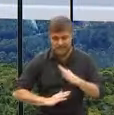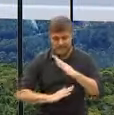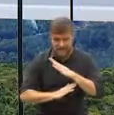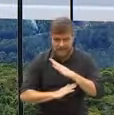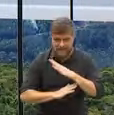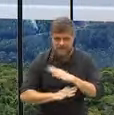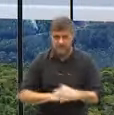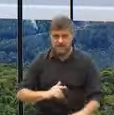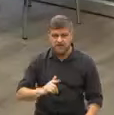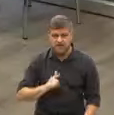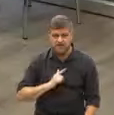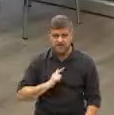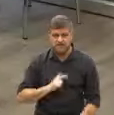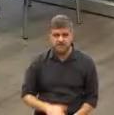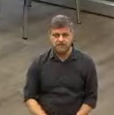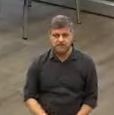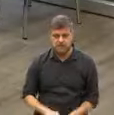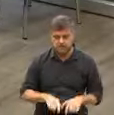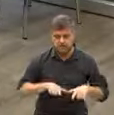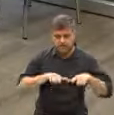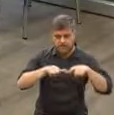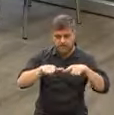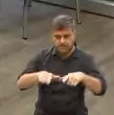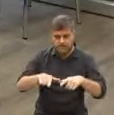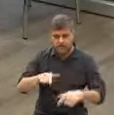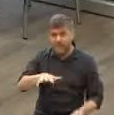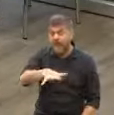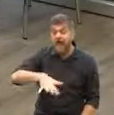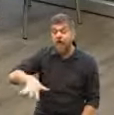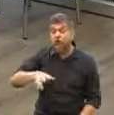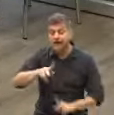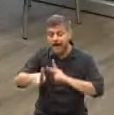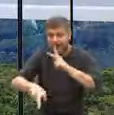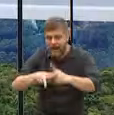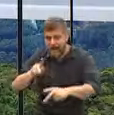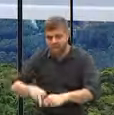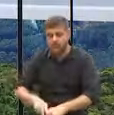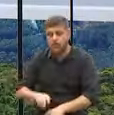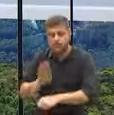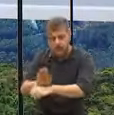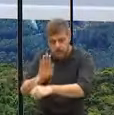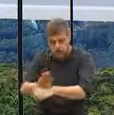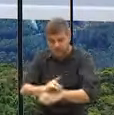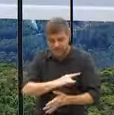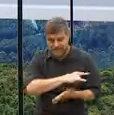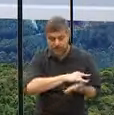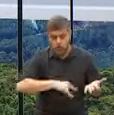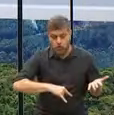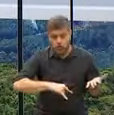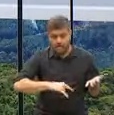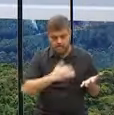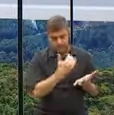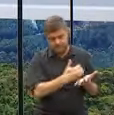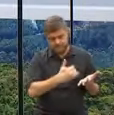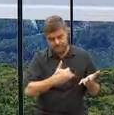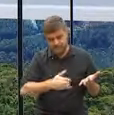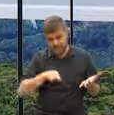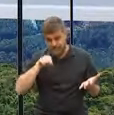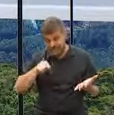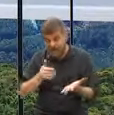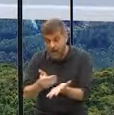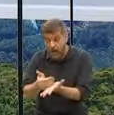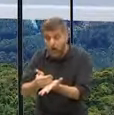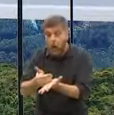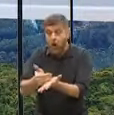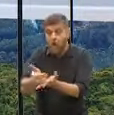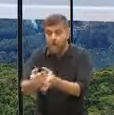Câmara, através da Câmara, o declaração de utilidade pública. De utilidade pública, entendeu? Então, tudo isso é o início